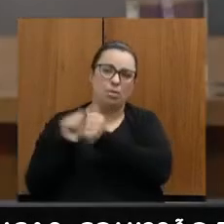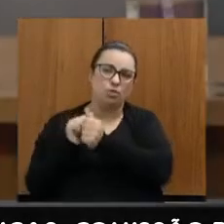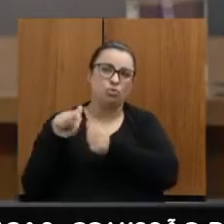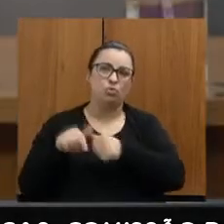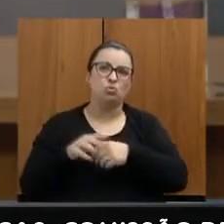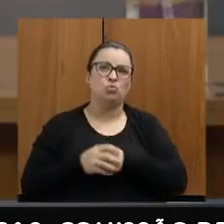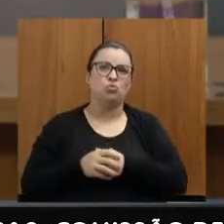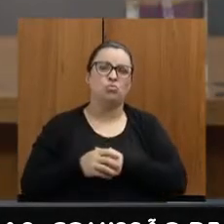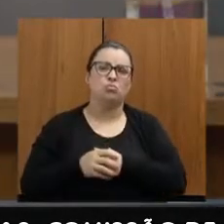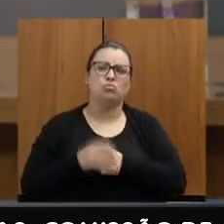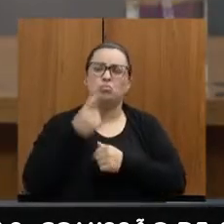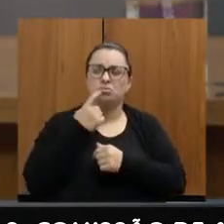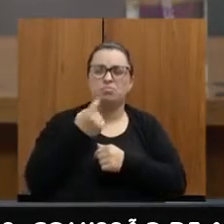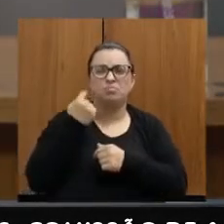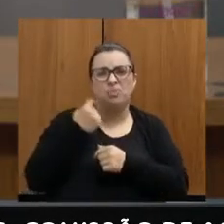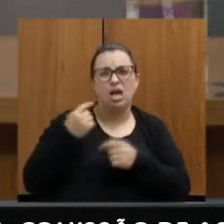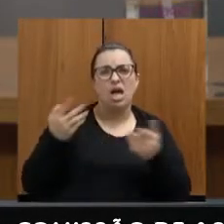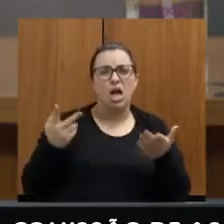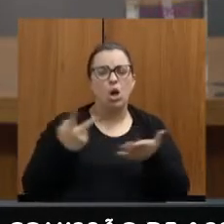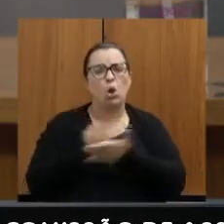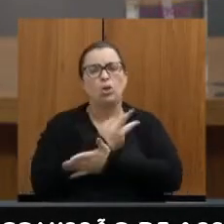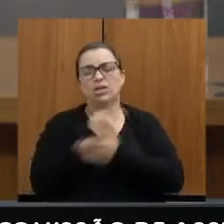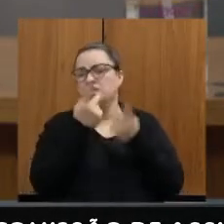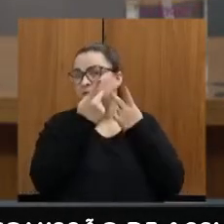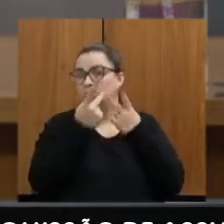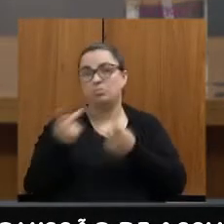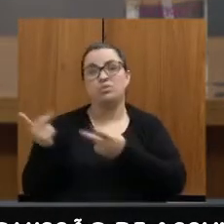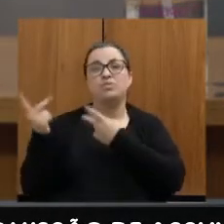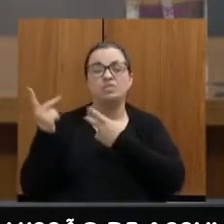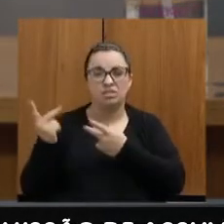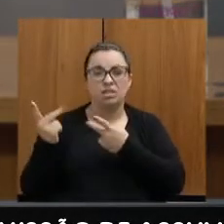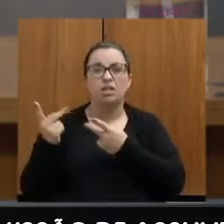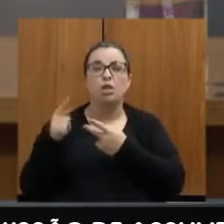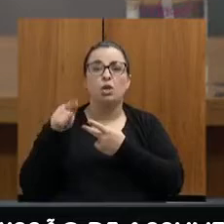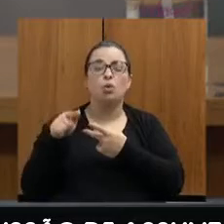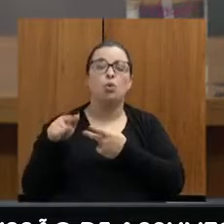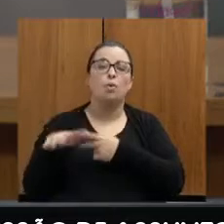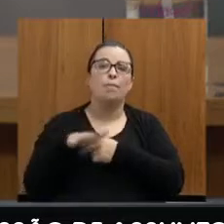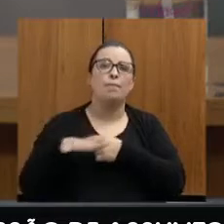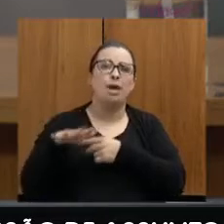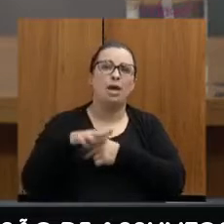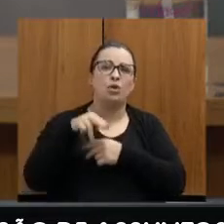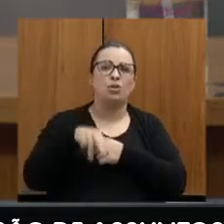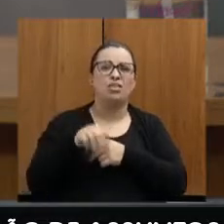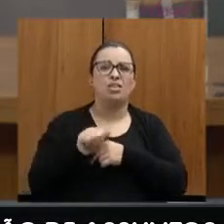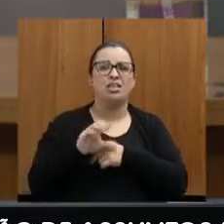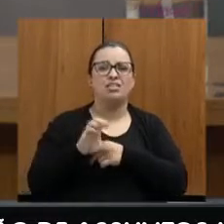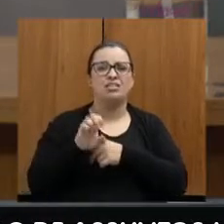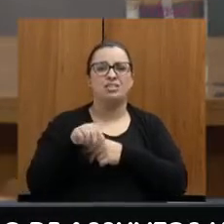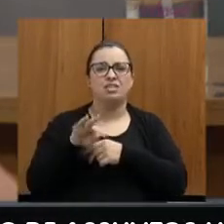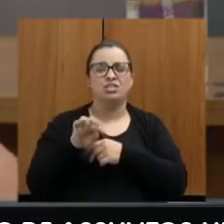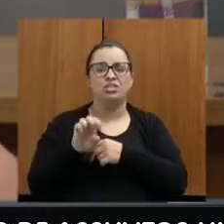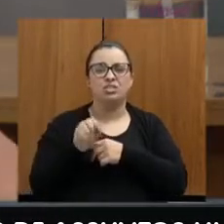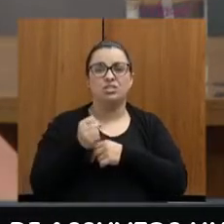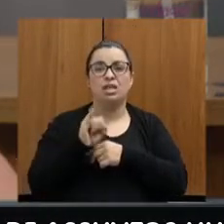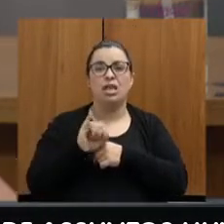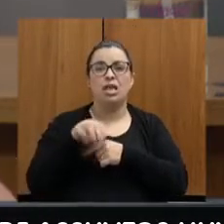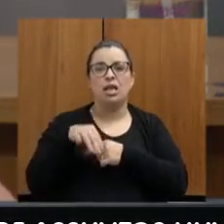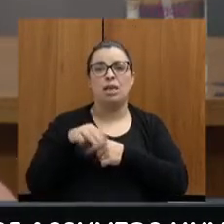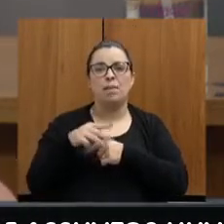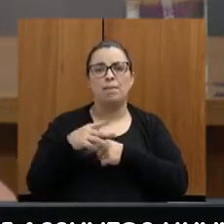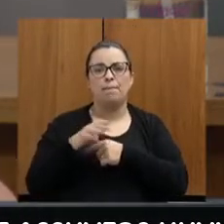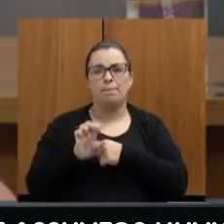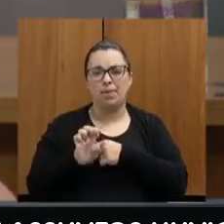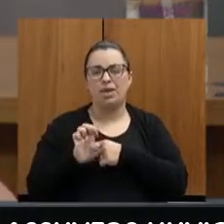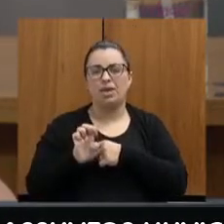eu acho que uma visita emblemática que fizemos foi o o bairro nascer é mais em contagem que é um